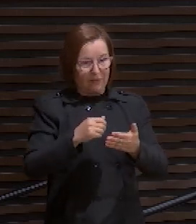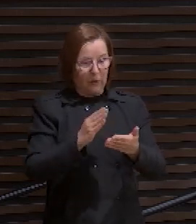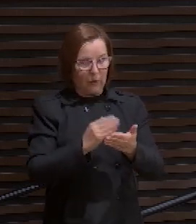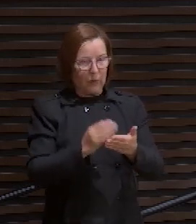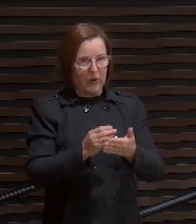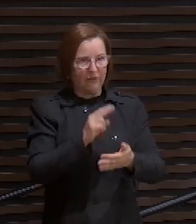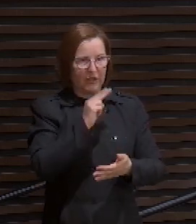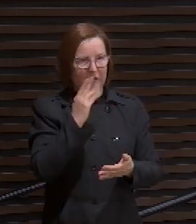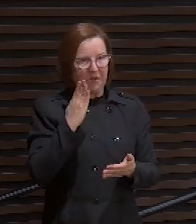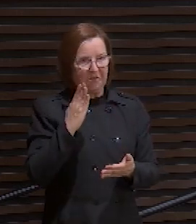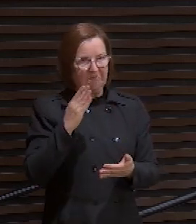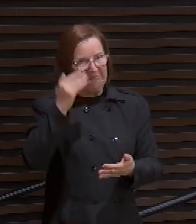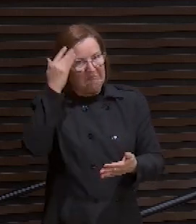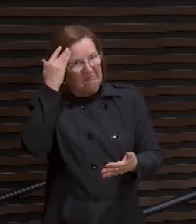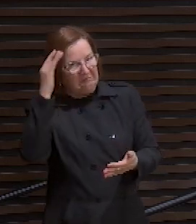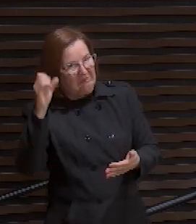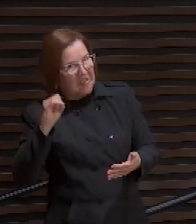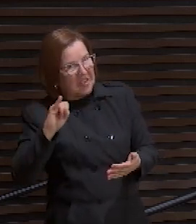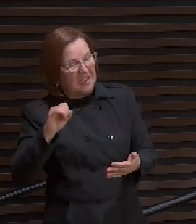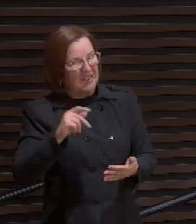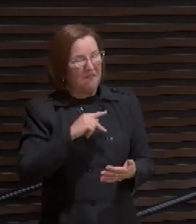Paulo,